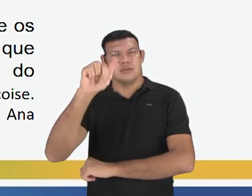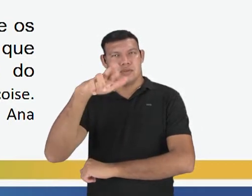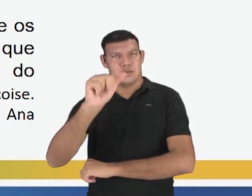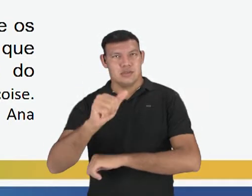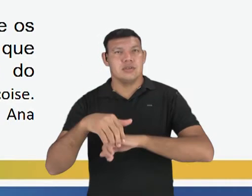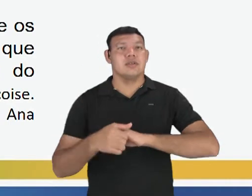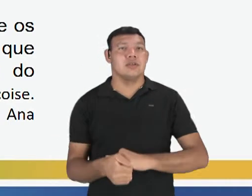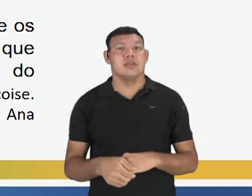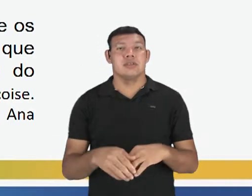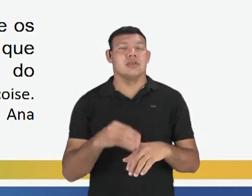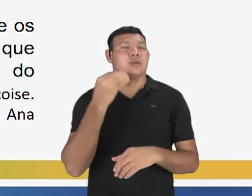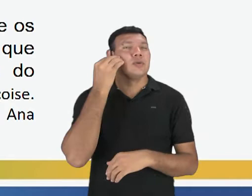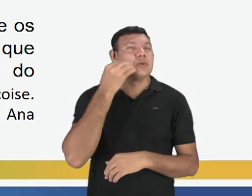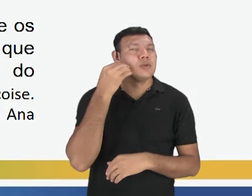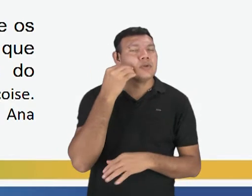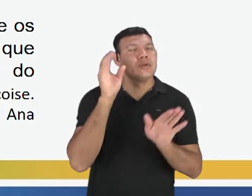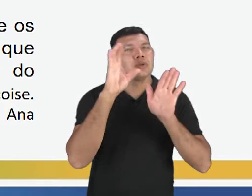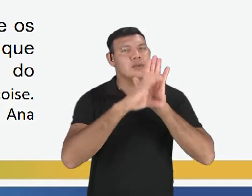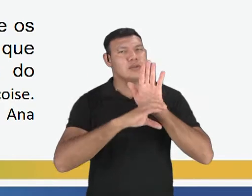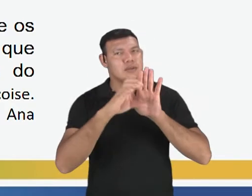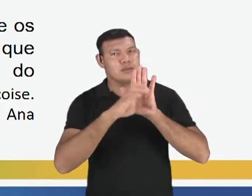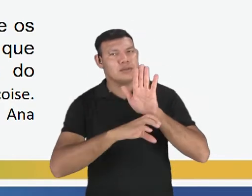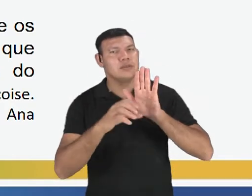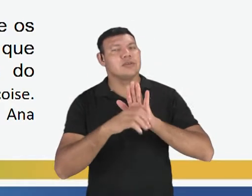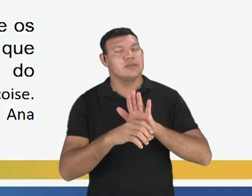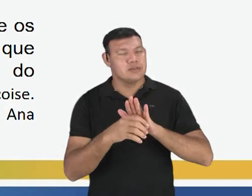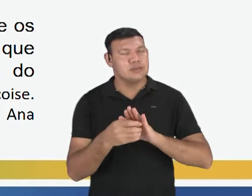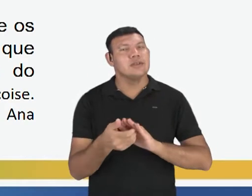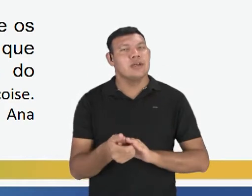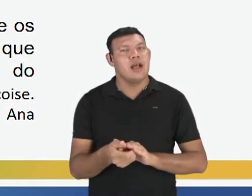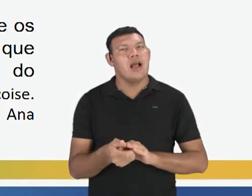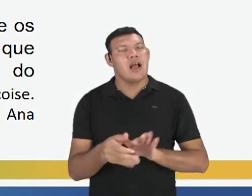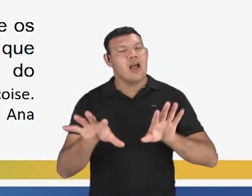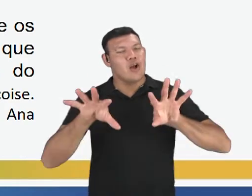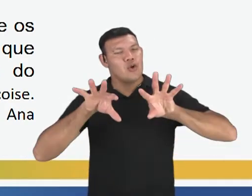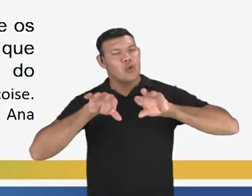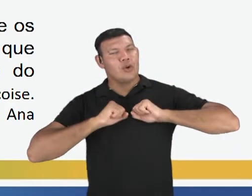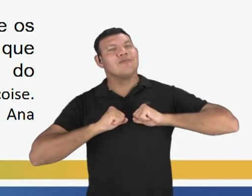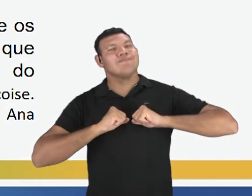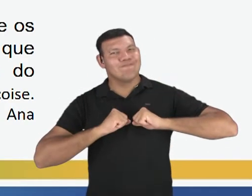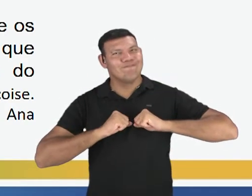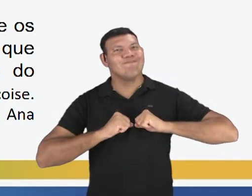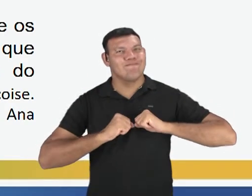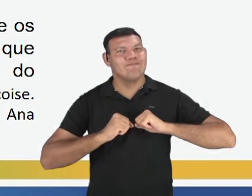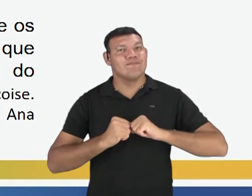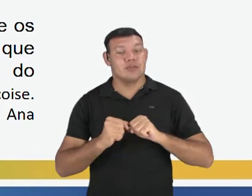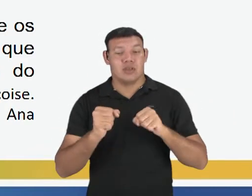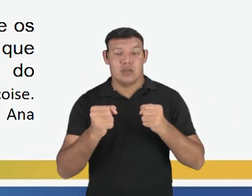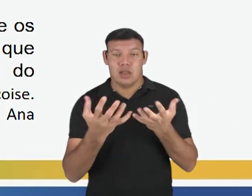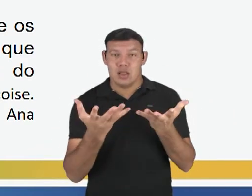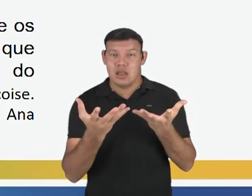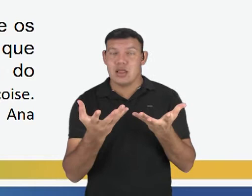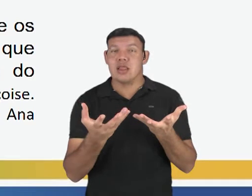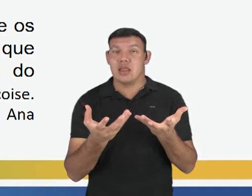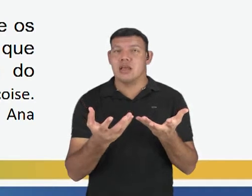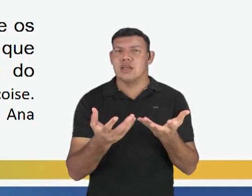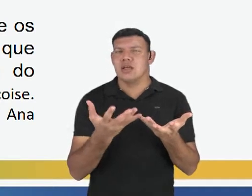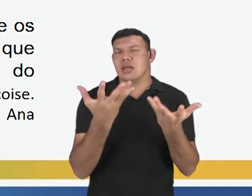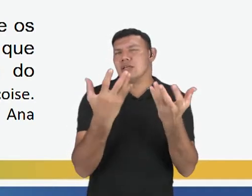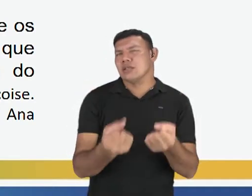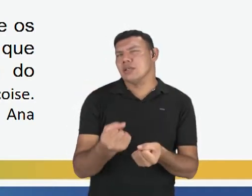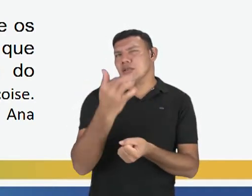dissecados e evidenciados os conceitos, presumir o posicionamento epistemológico adotado pelo